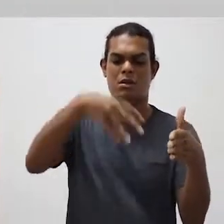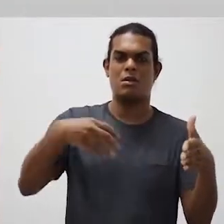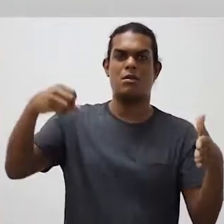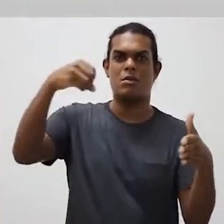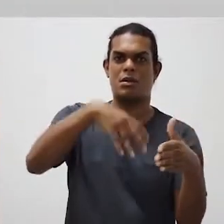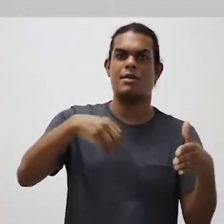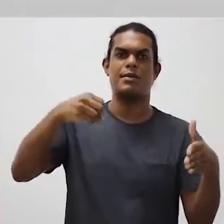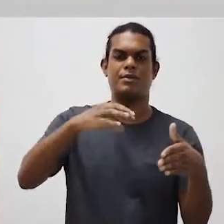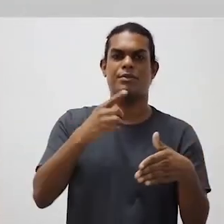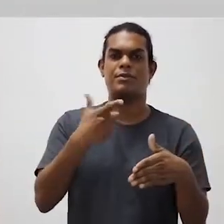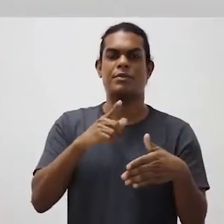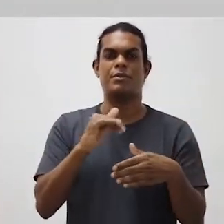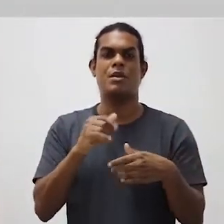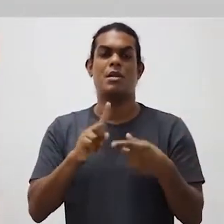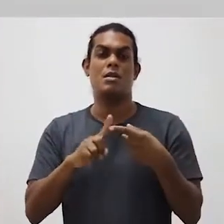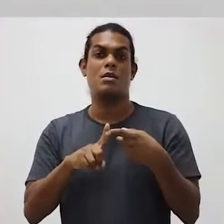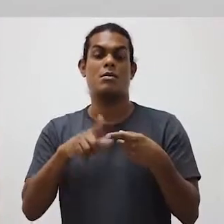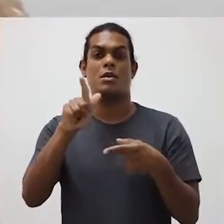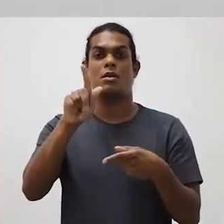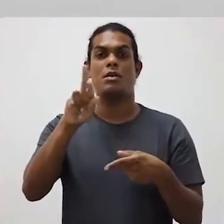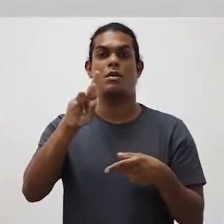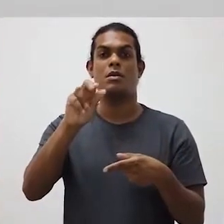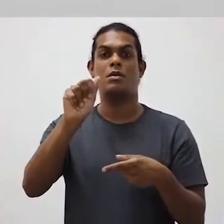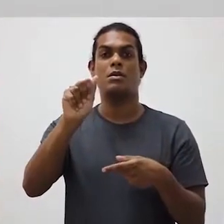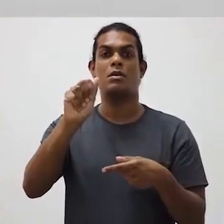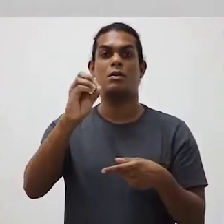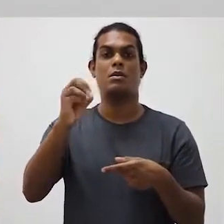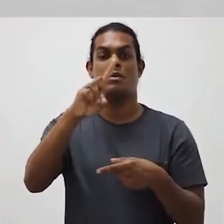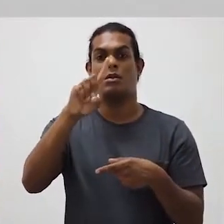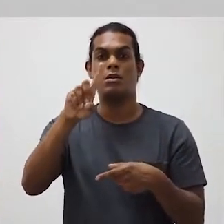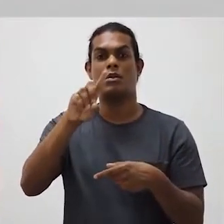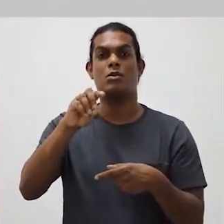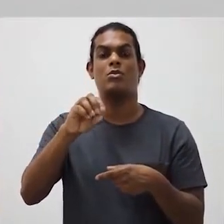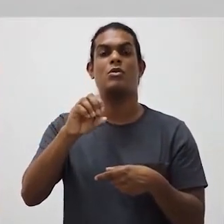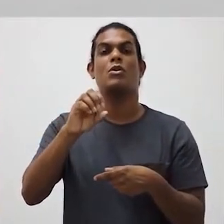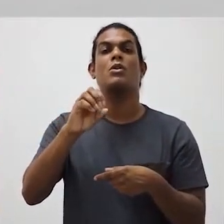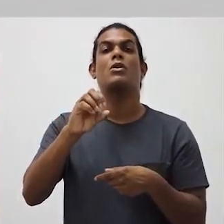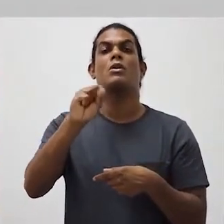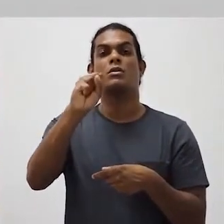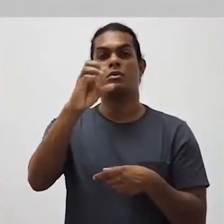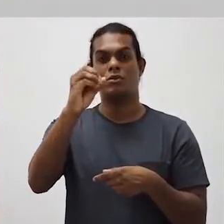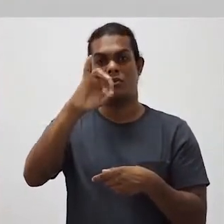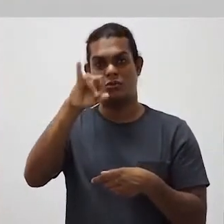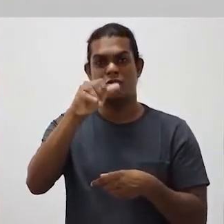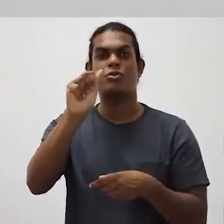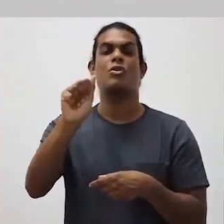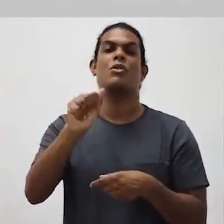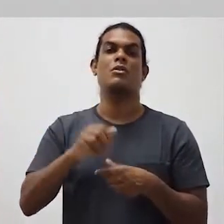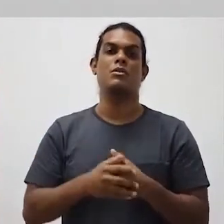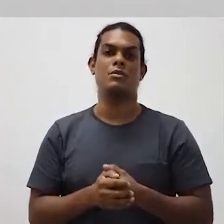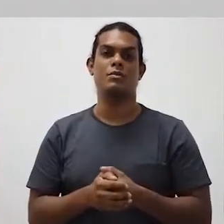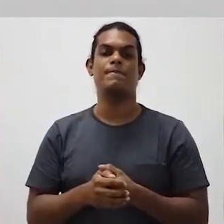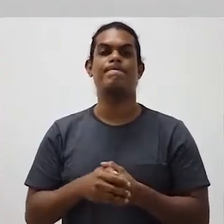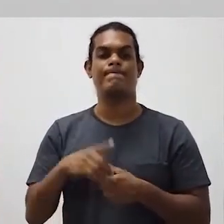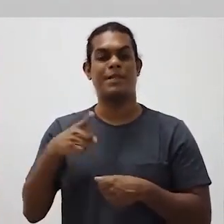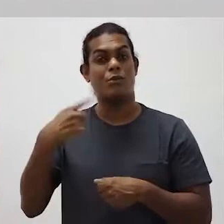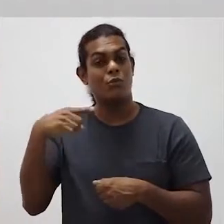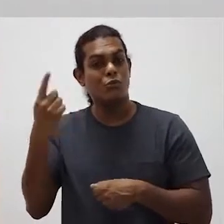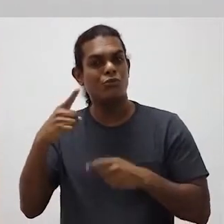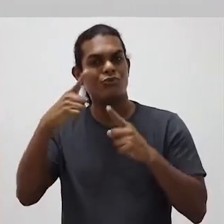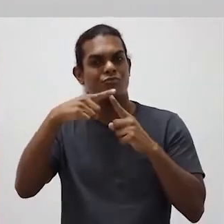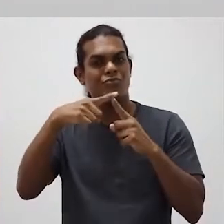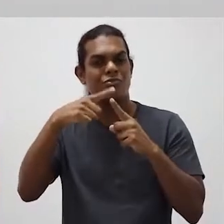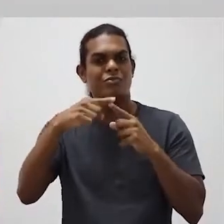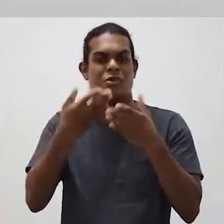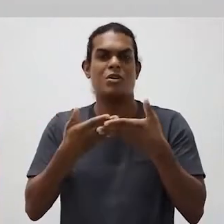caso de grãos também funciona assim, no caso de soja, etc. E isso daí vai me dar um outro tipo de navio petroleiro, por